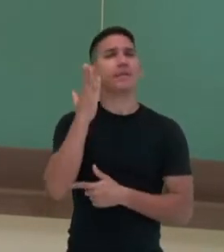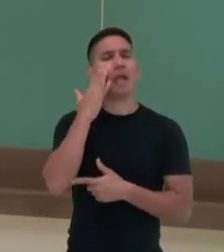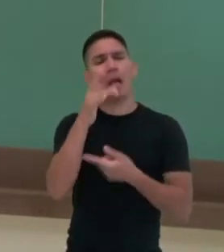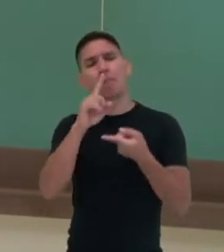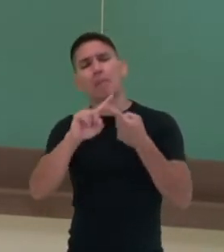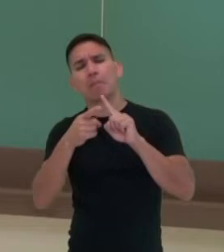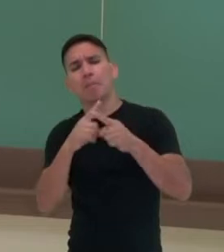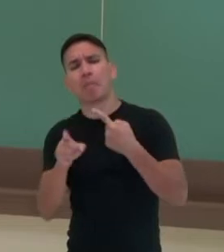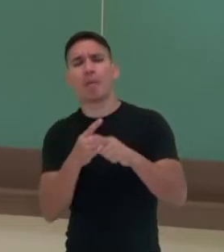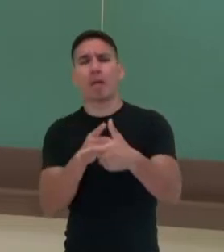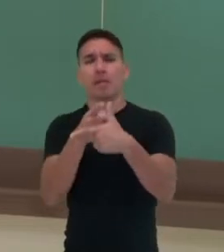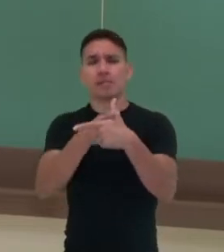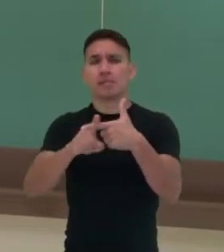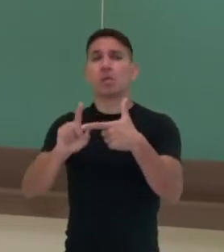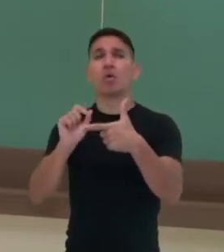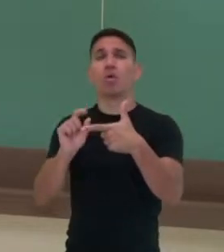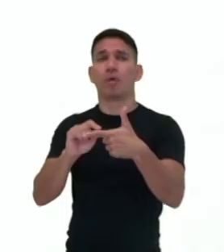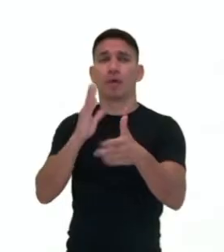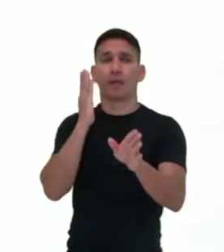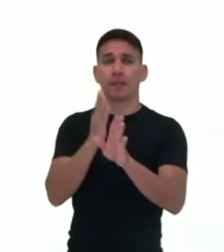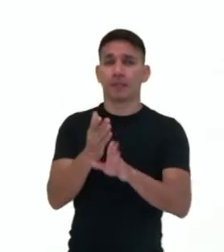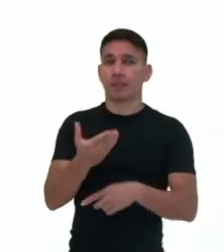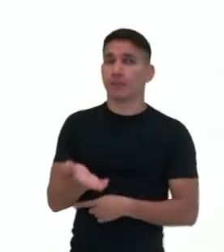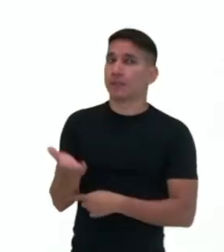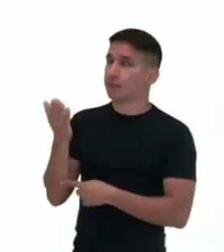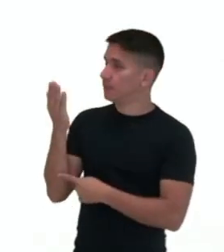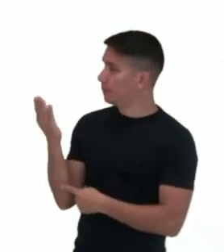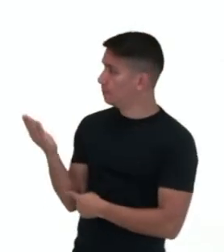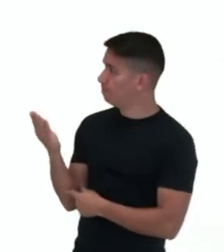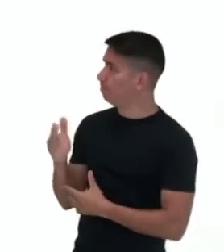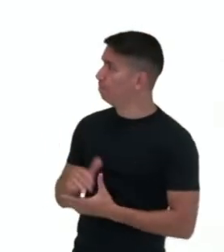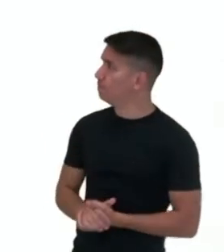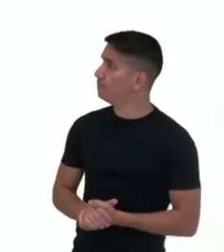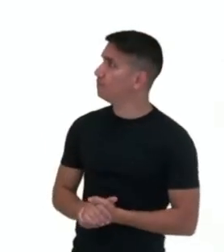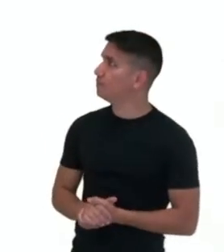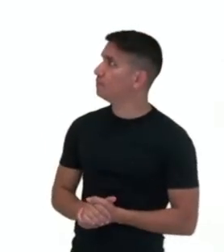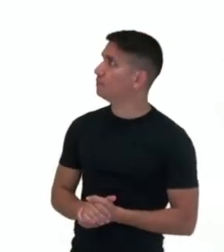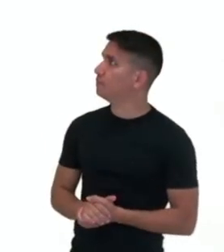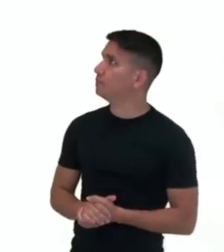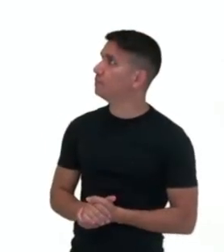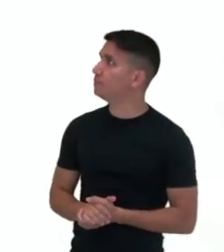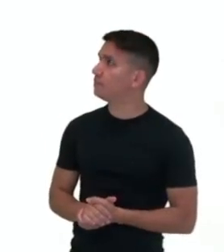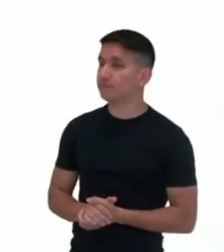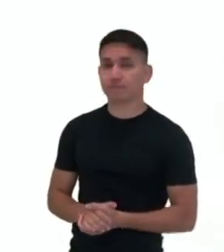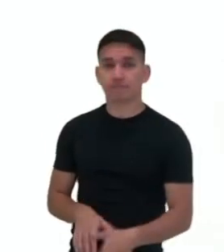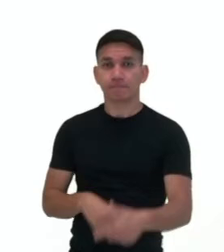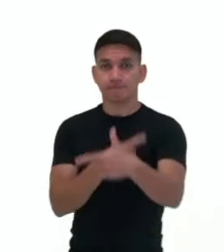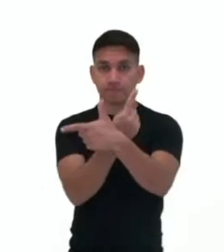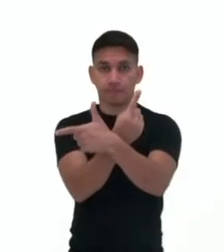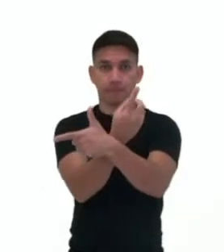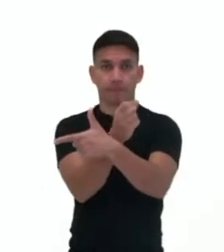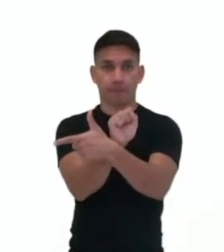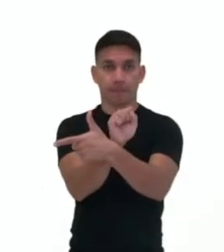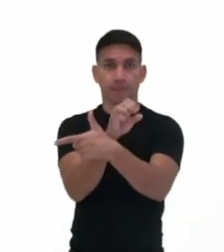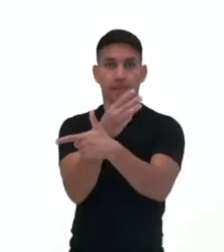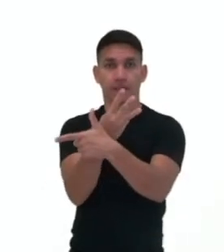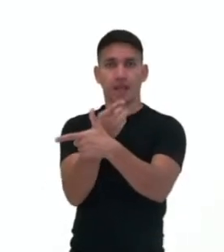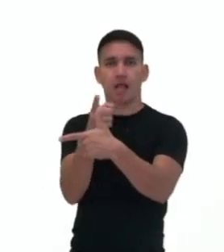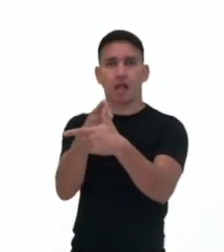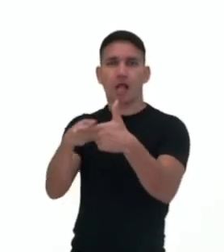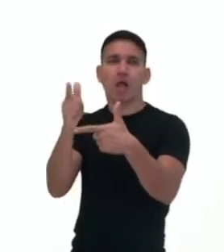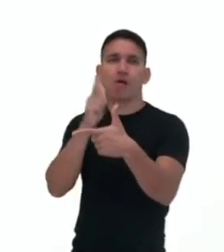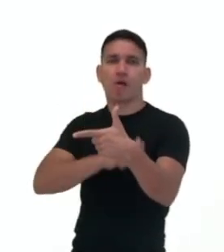encontrar aqui, né? Então, a gente vai pegar ali primeiro, né? Então, a gente pega lá o 183 para agilizar nesse processo de cálculo